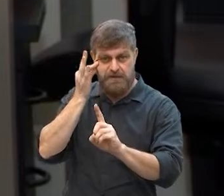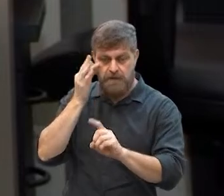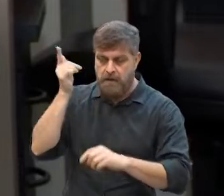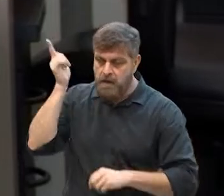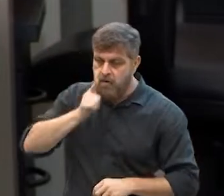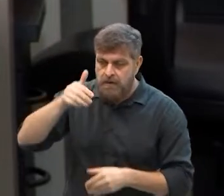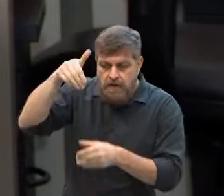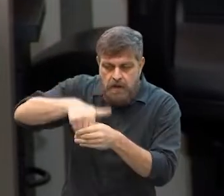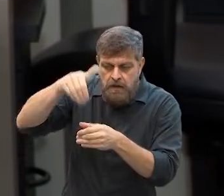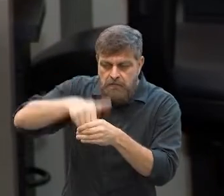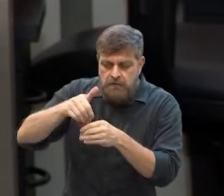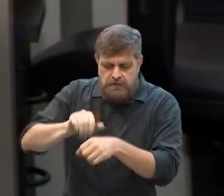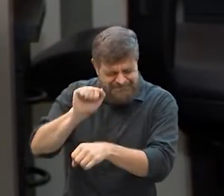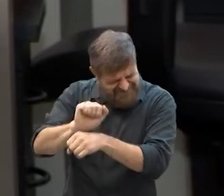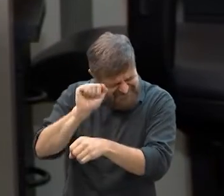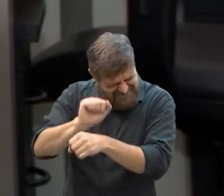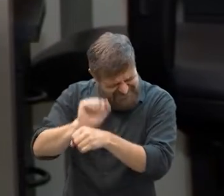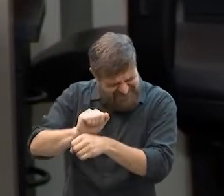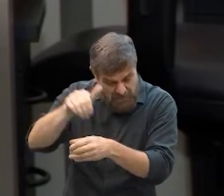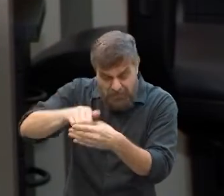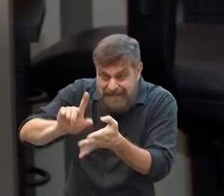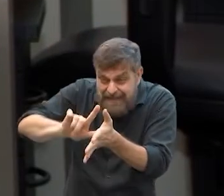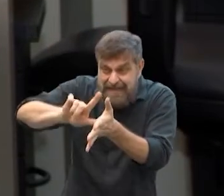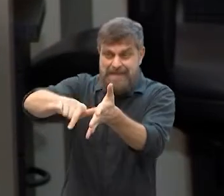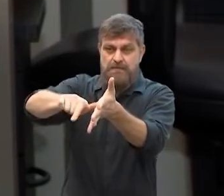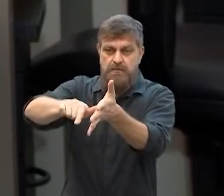adiar a votação desse projeto, né?